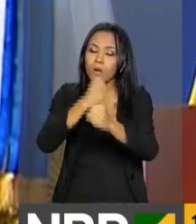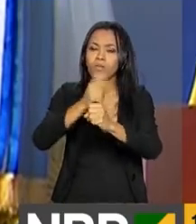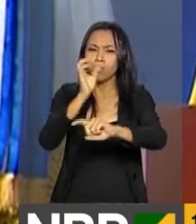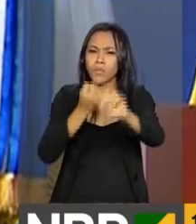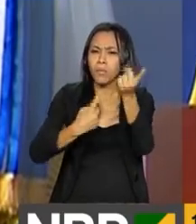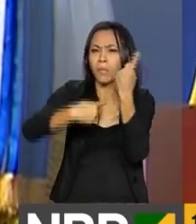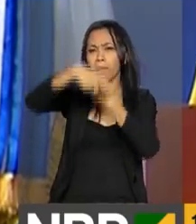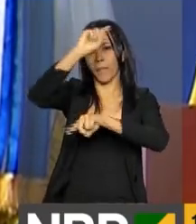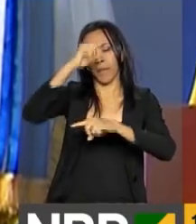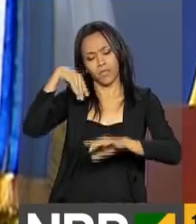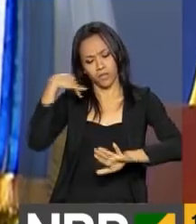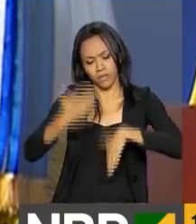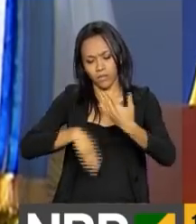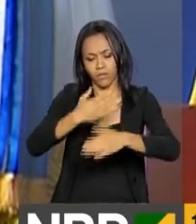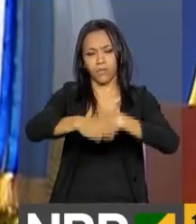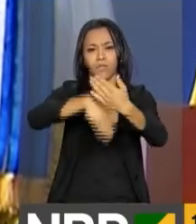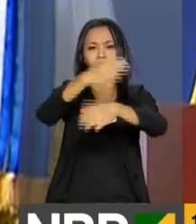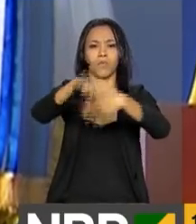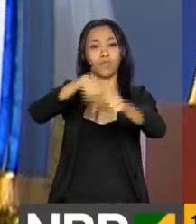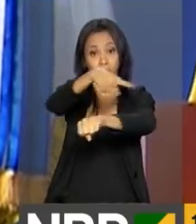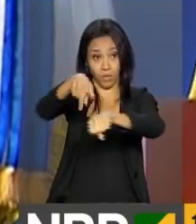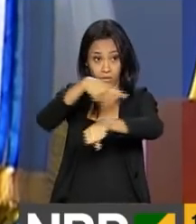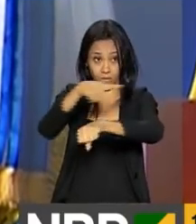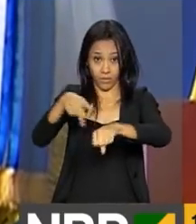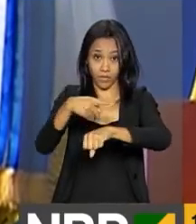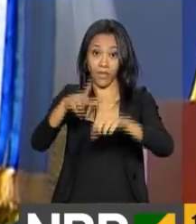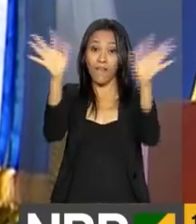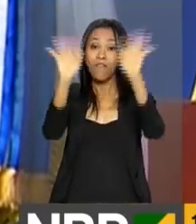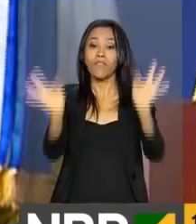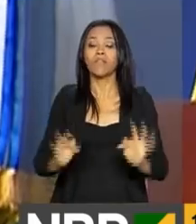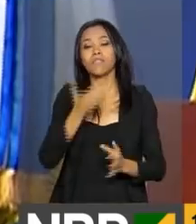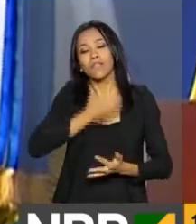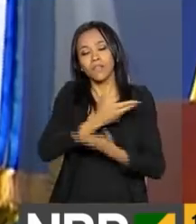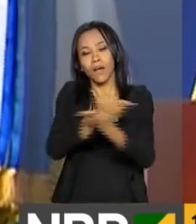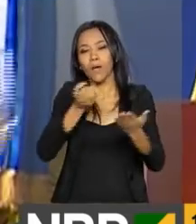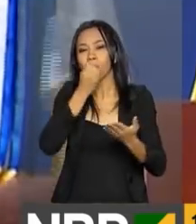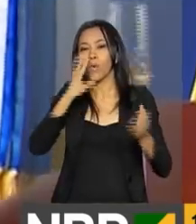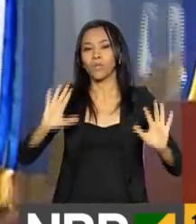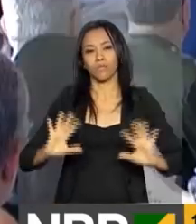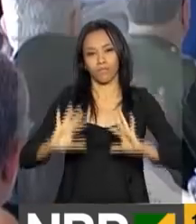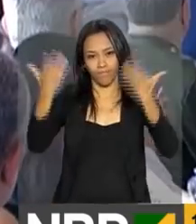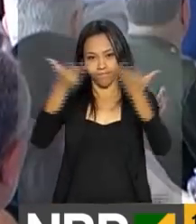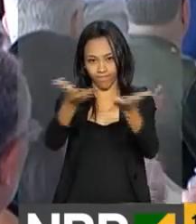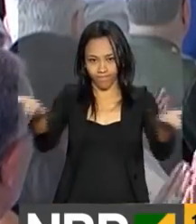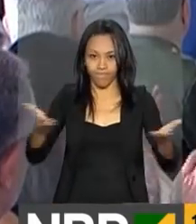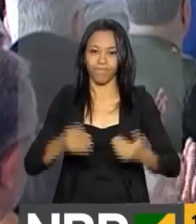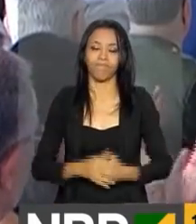e desenvolvimento para o nosso país. Feliz Natal e boas festas.